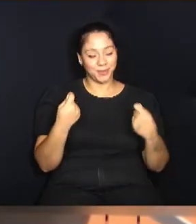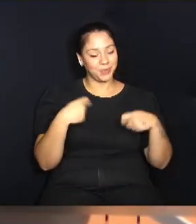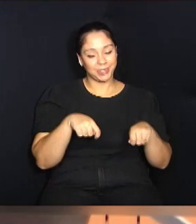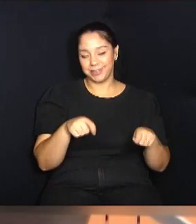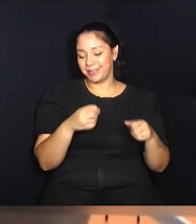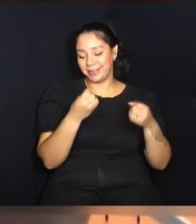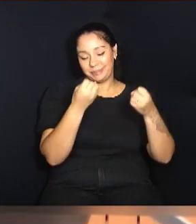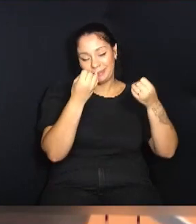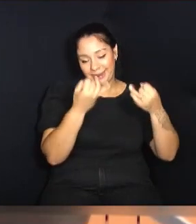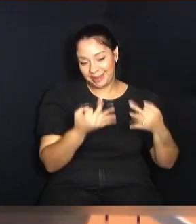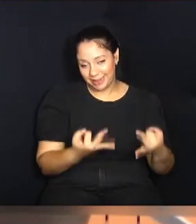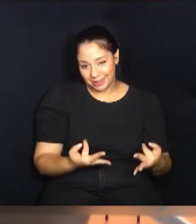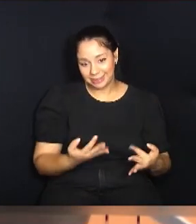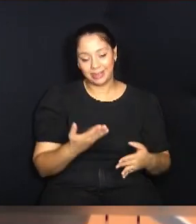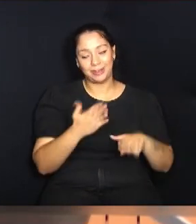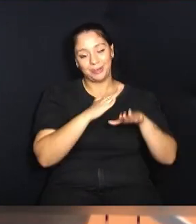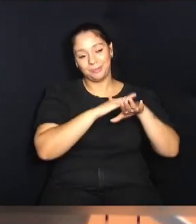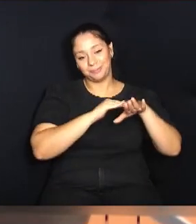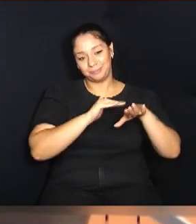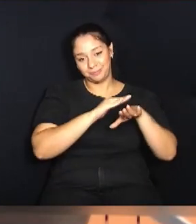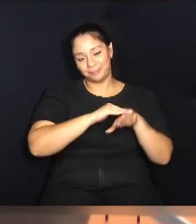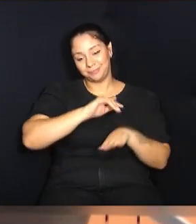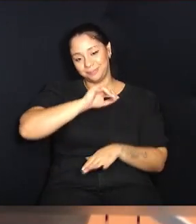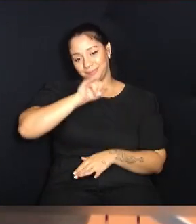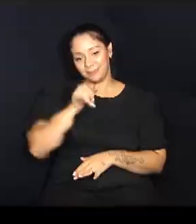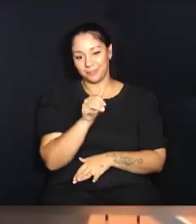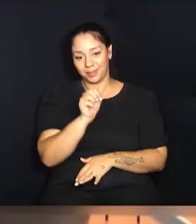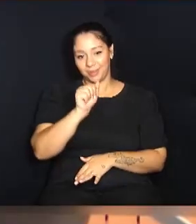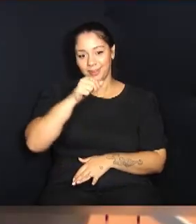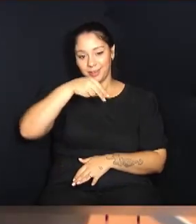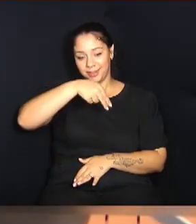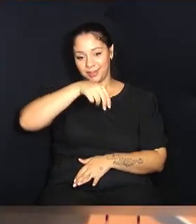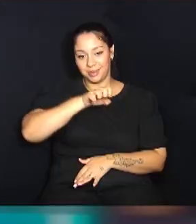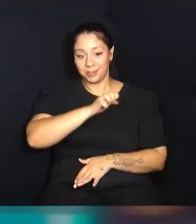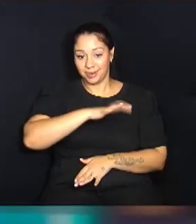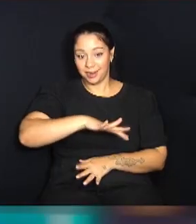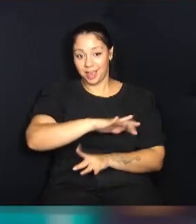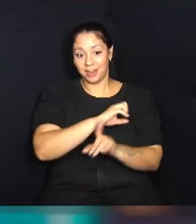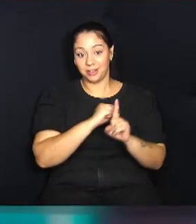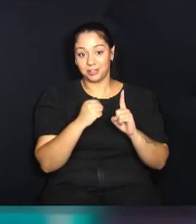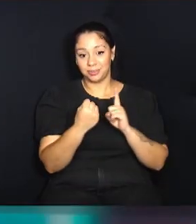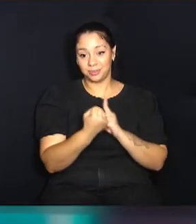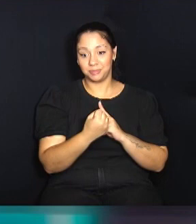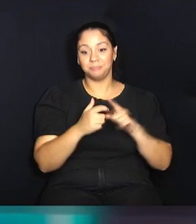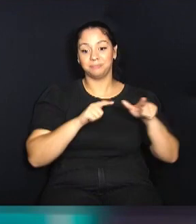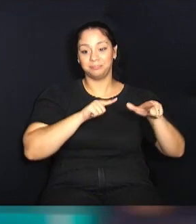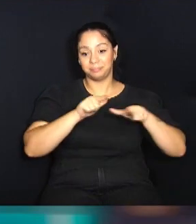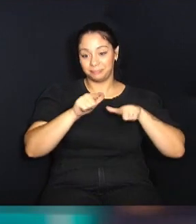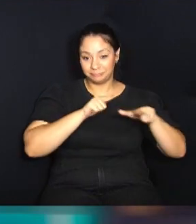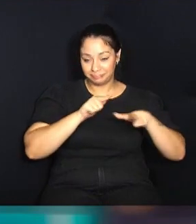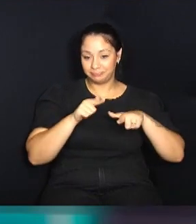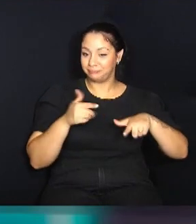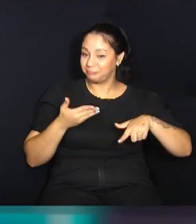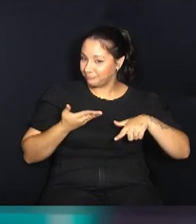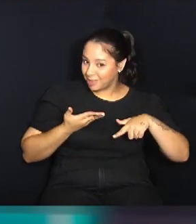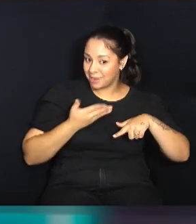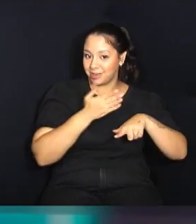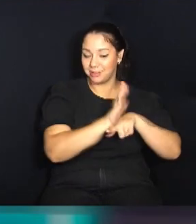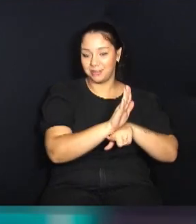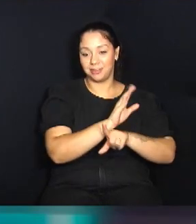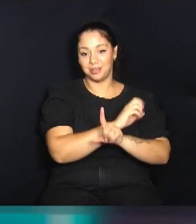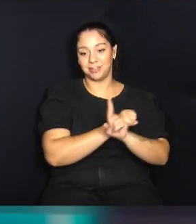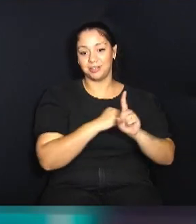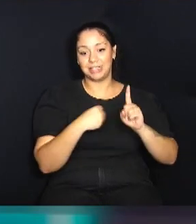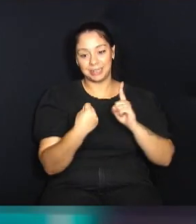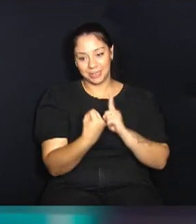né? A nossa querida Jane, na área social, que tem feito muito, contribuído muito na sociedade